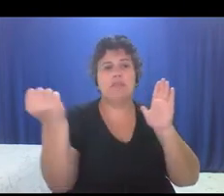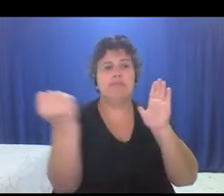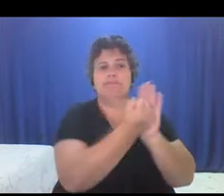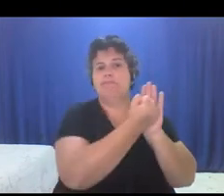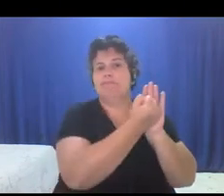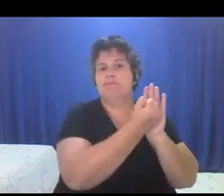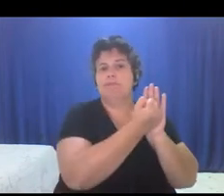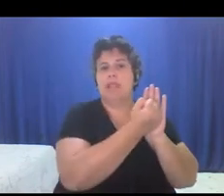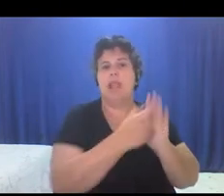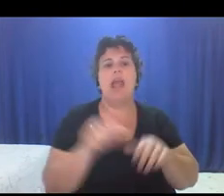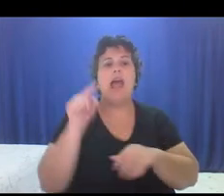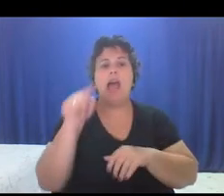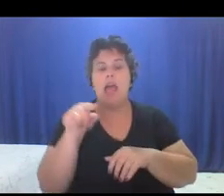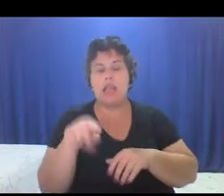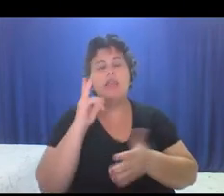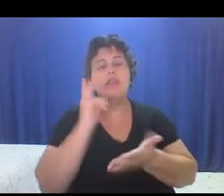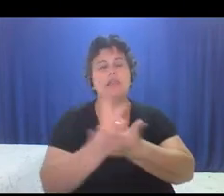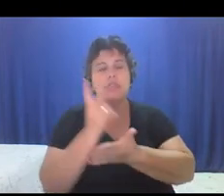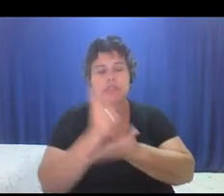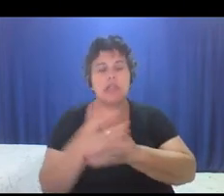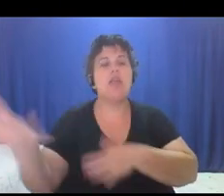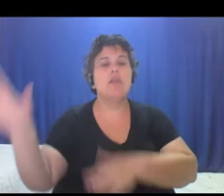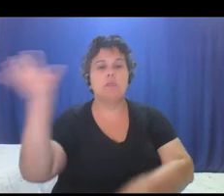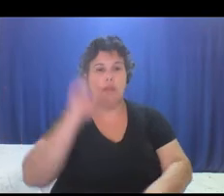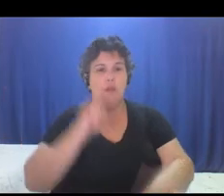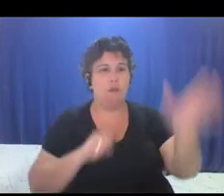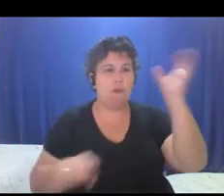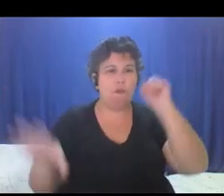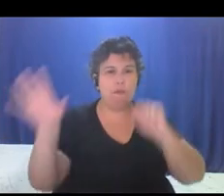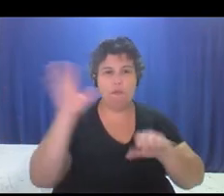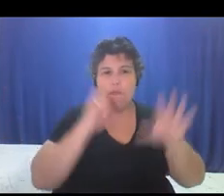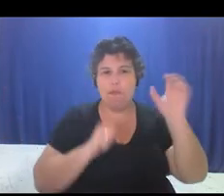você sempre vai ser ouvido, sua ideia sempre vai ser